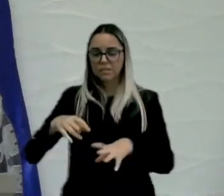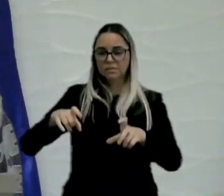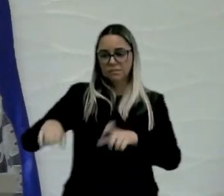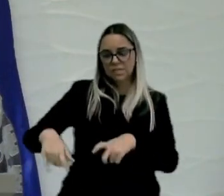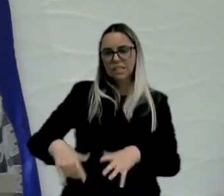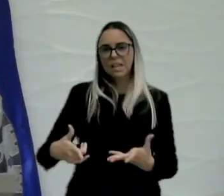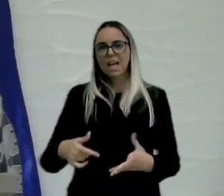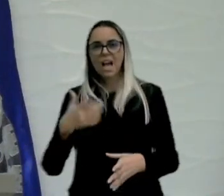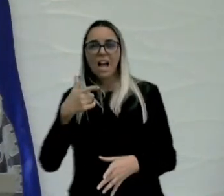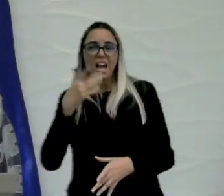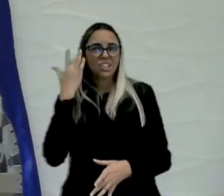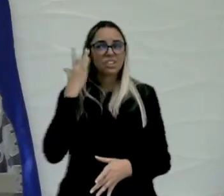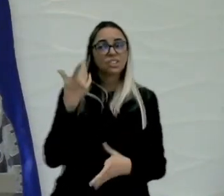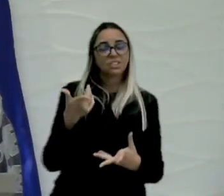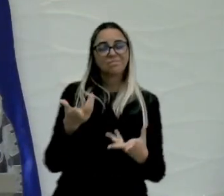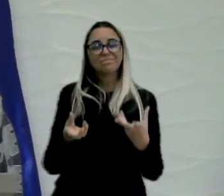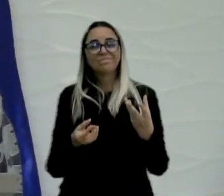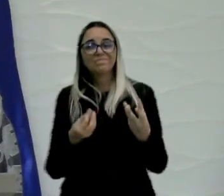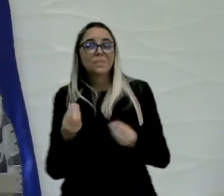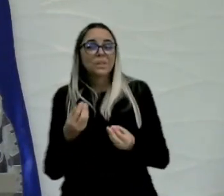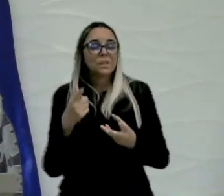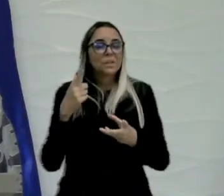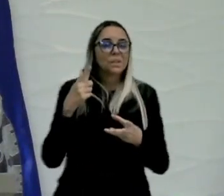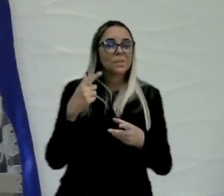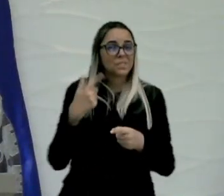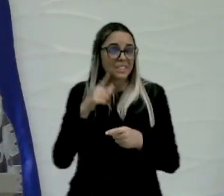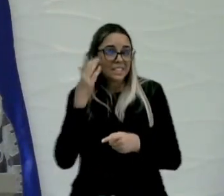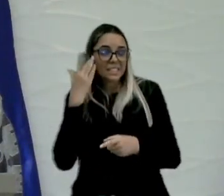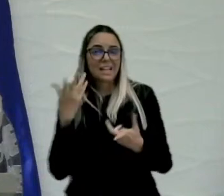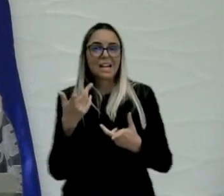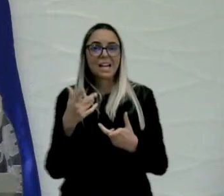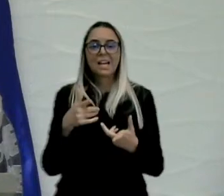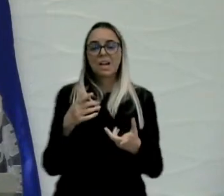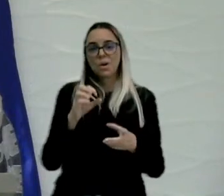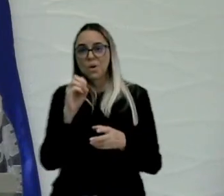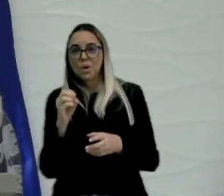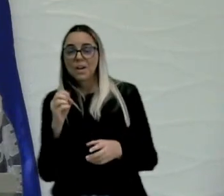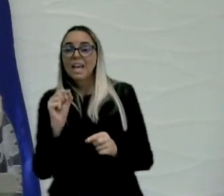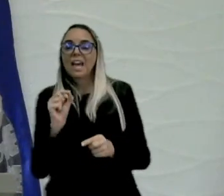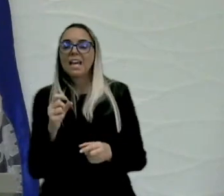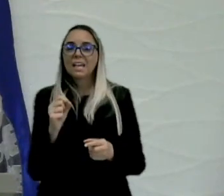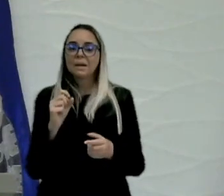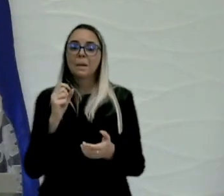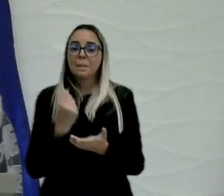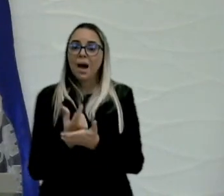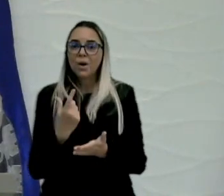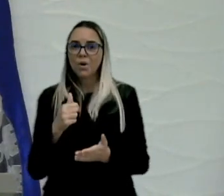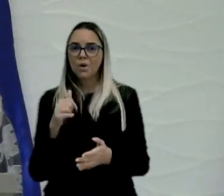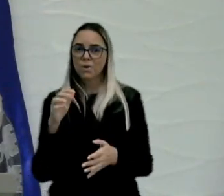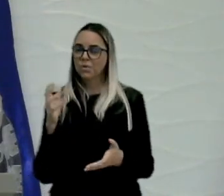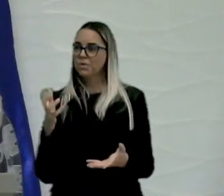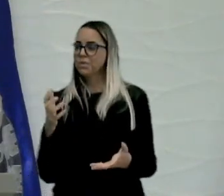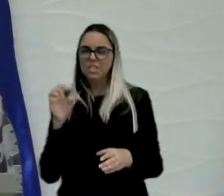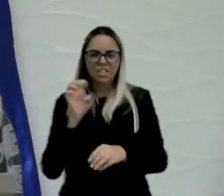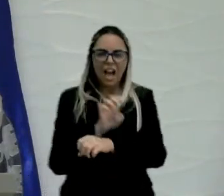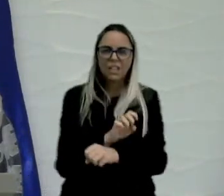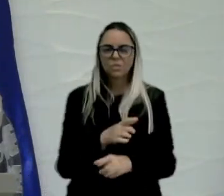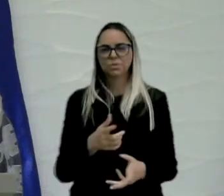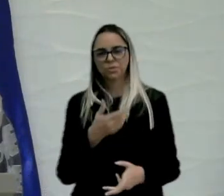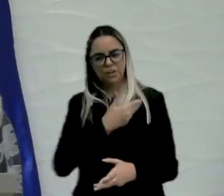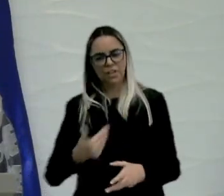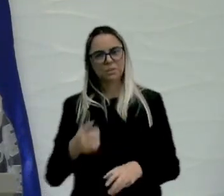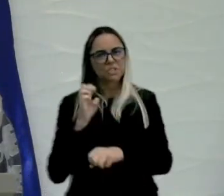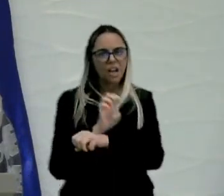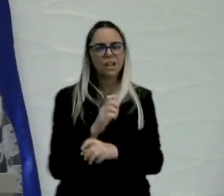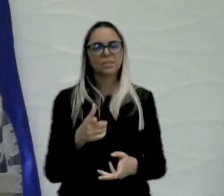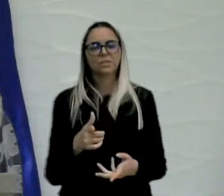não estão sendo pagos pelo governo do estado pezinho foi o vereador que mais arou terra na gestão